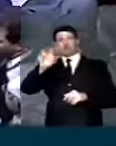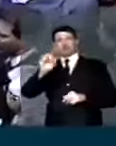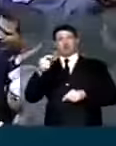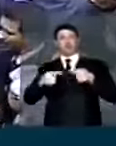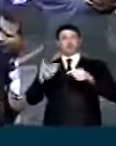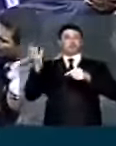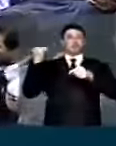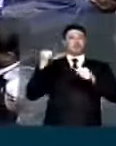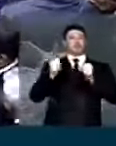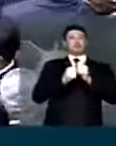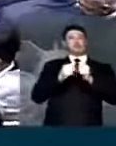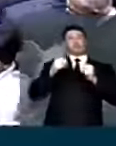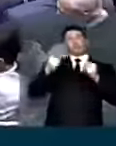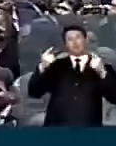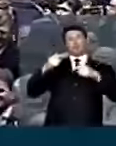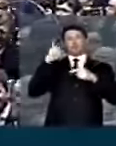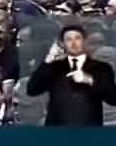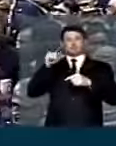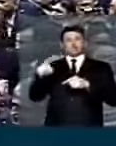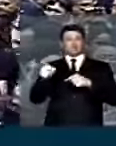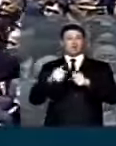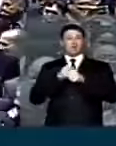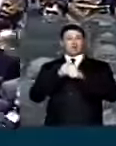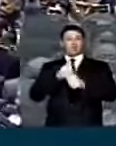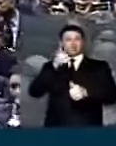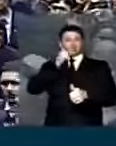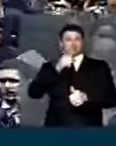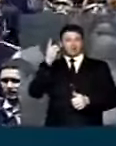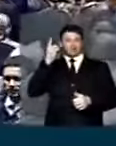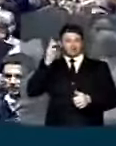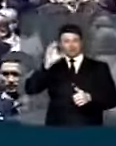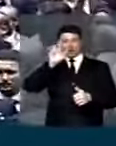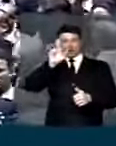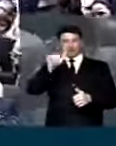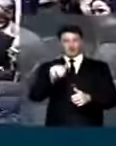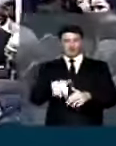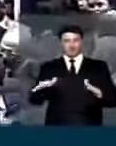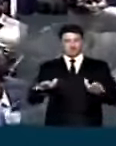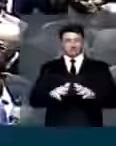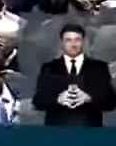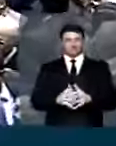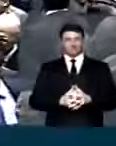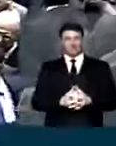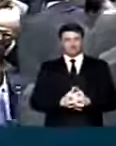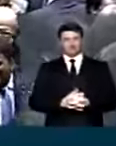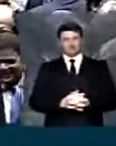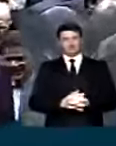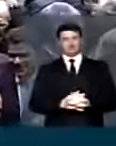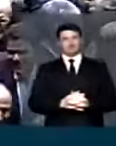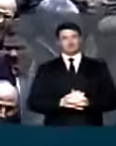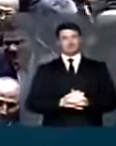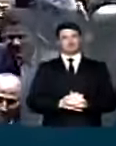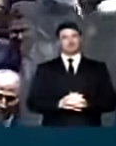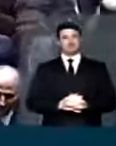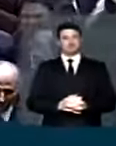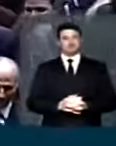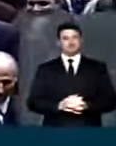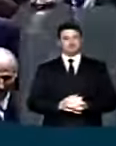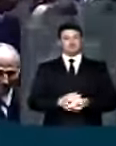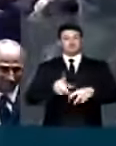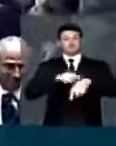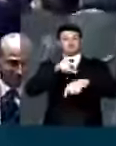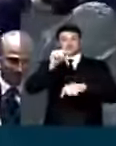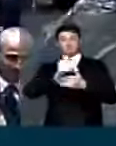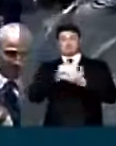numa discussão com os parlamentares que acompanham a deputada Corina Machado. Pois é,